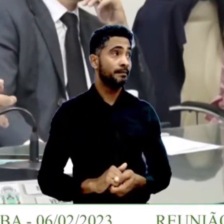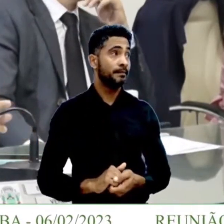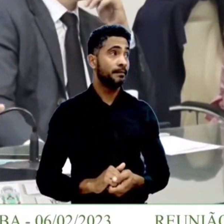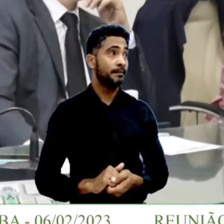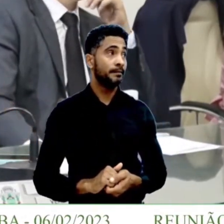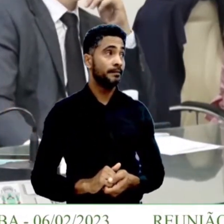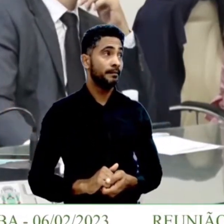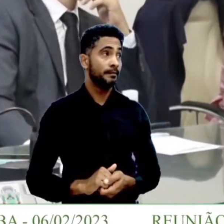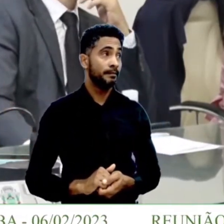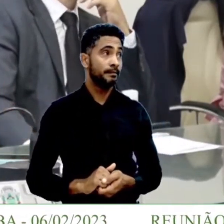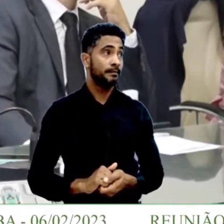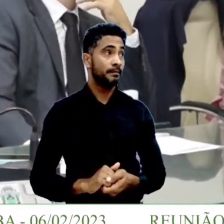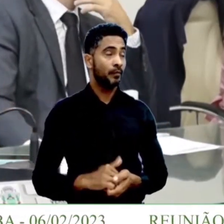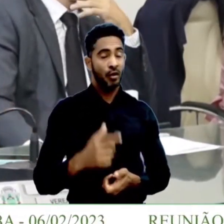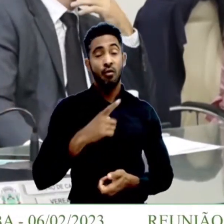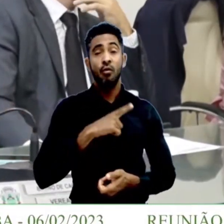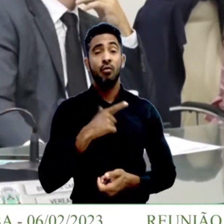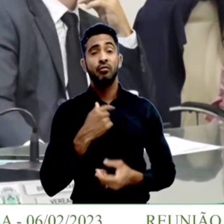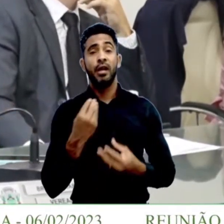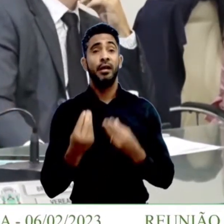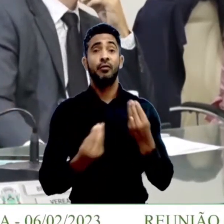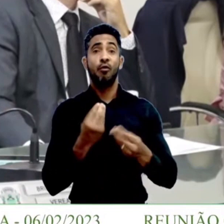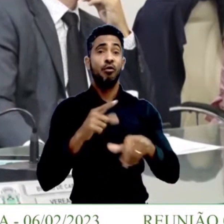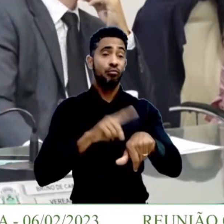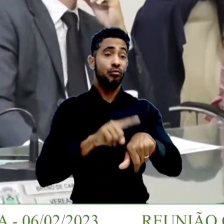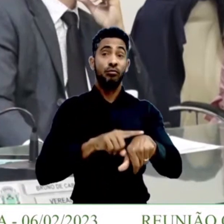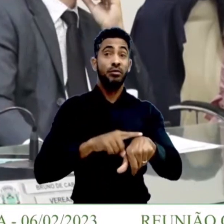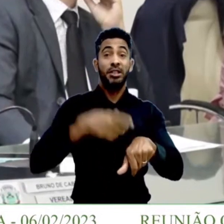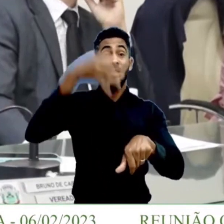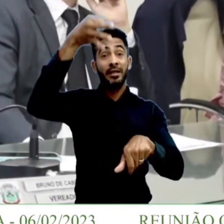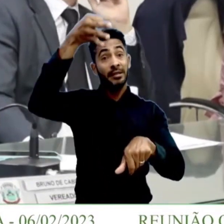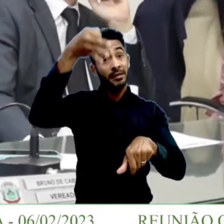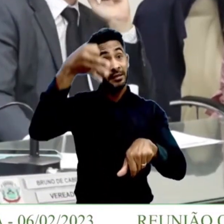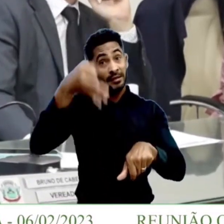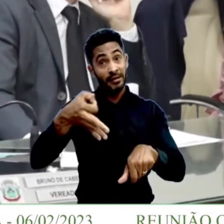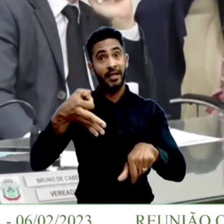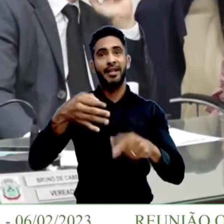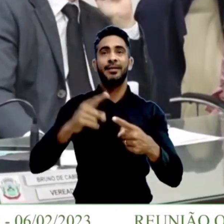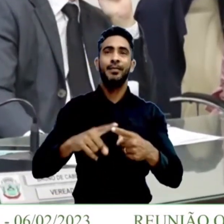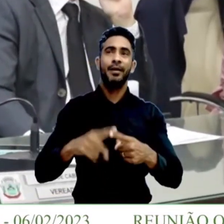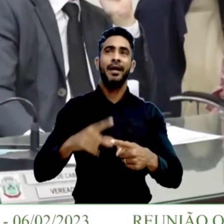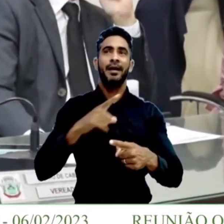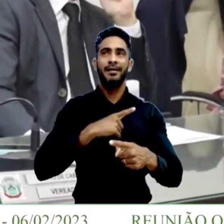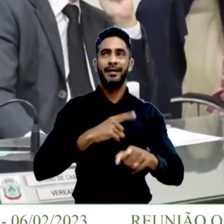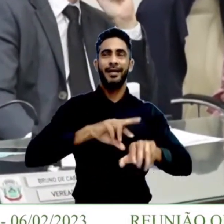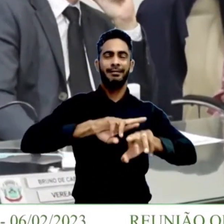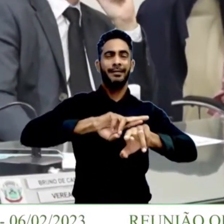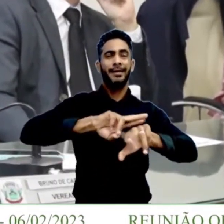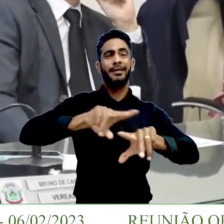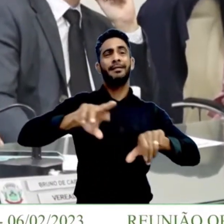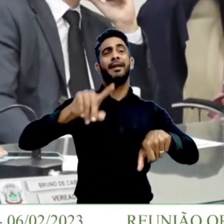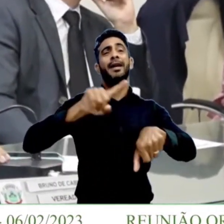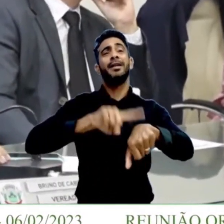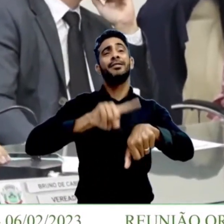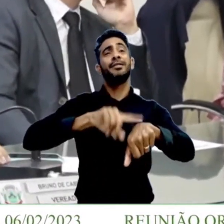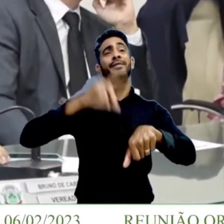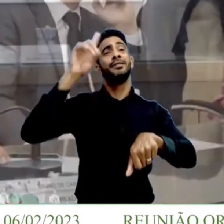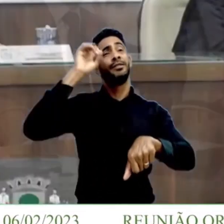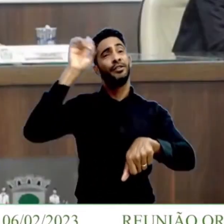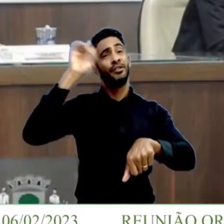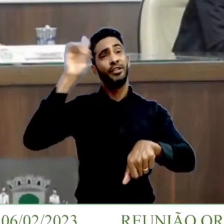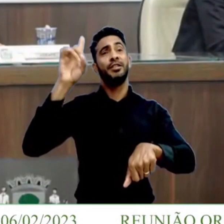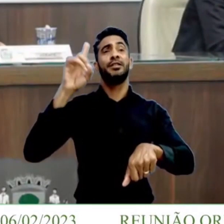Bruno, não tem nem como definir uma data específica, porque serão diversas datas, né? A gente vai reunir